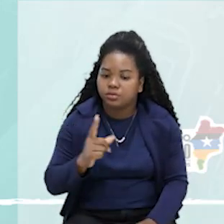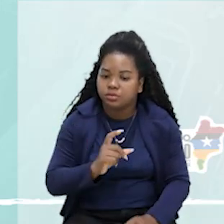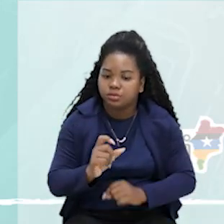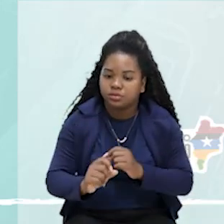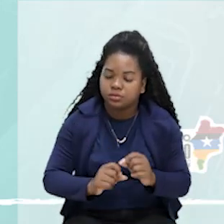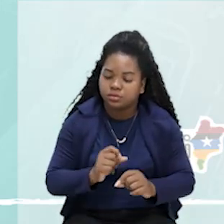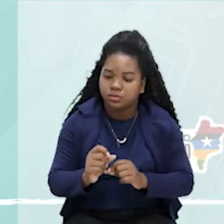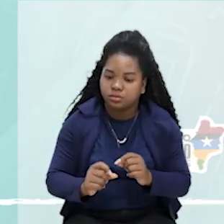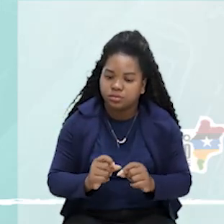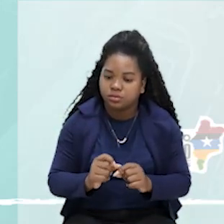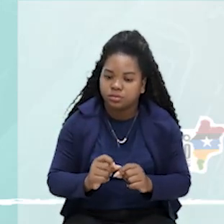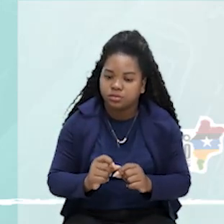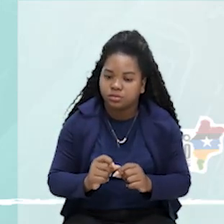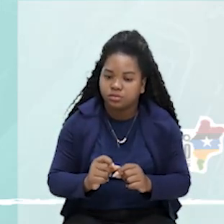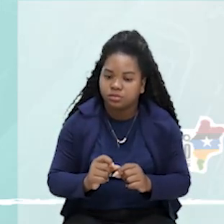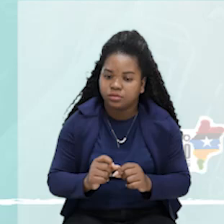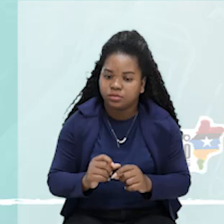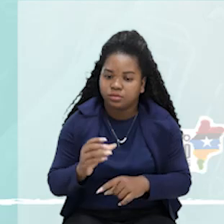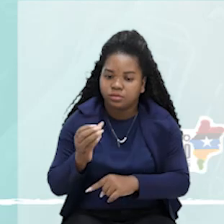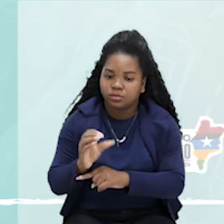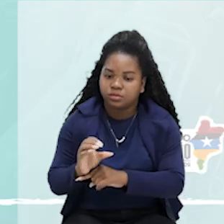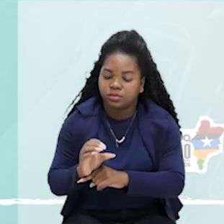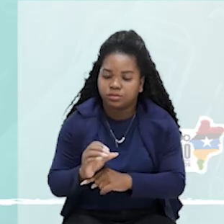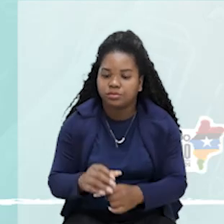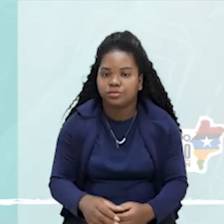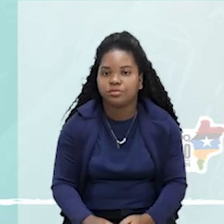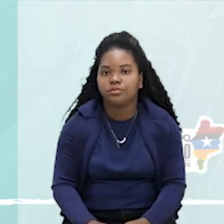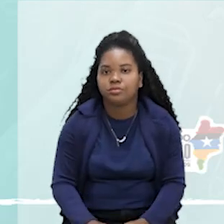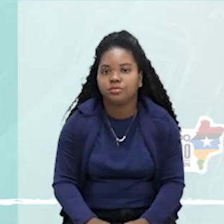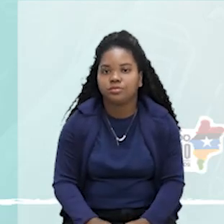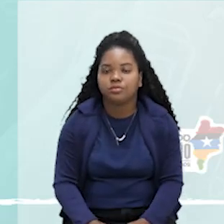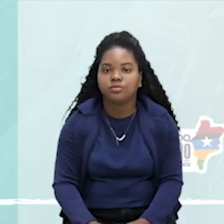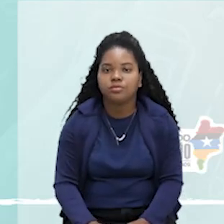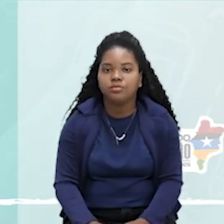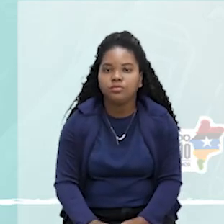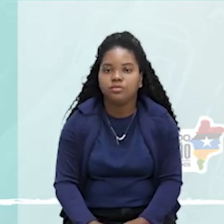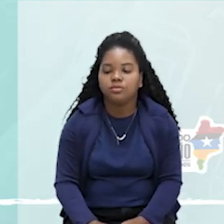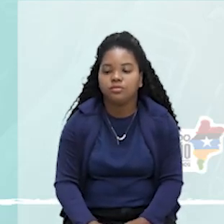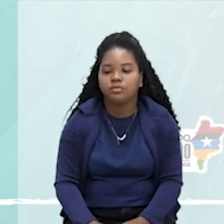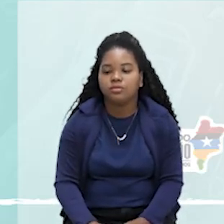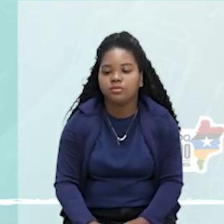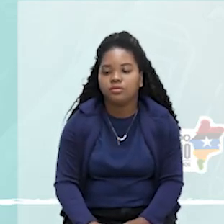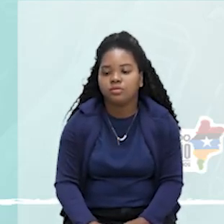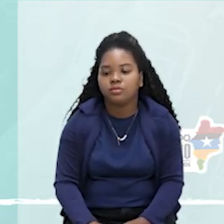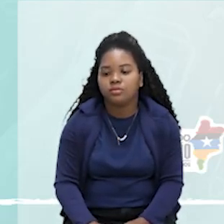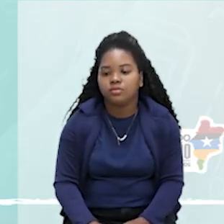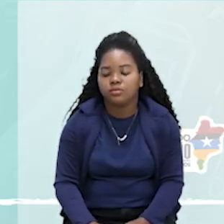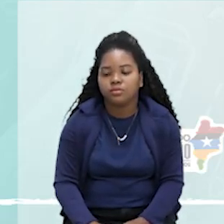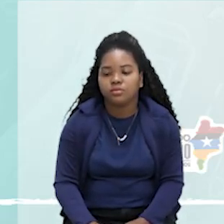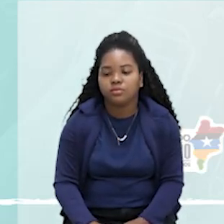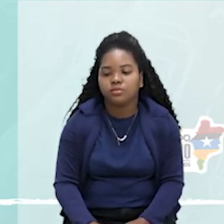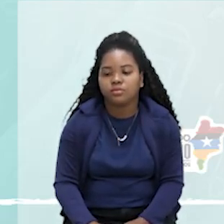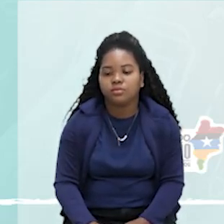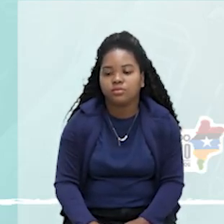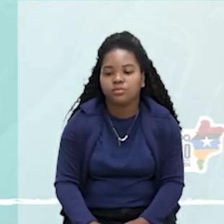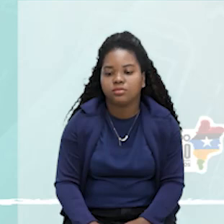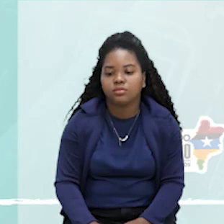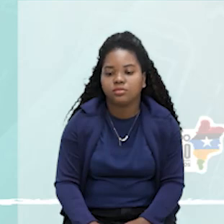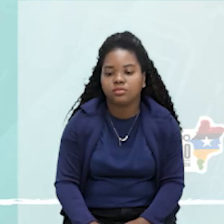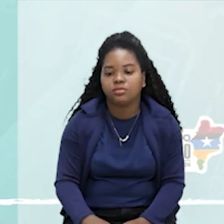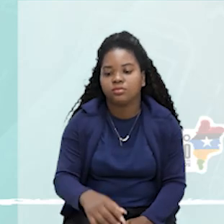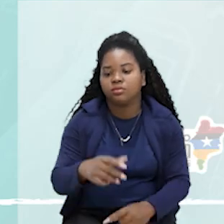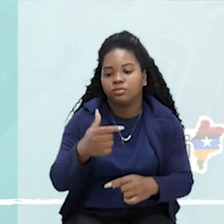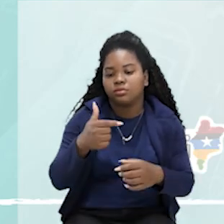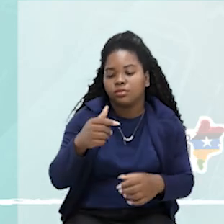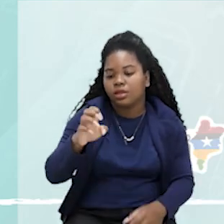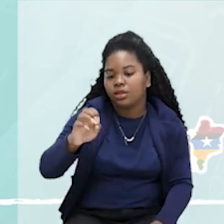a cadeia carbônica o ch2 ch3 Então olha só aqui nós temos a formação do Extra o etanoato de